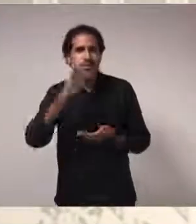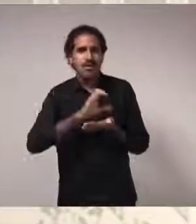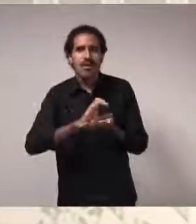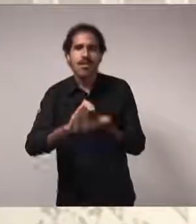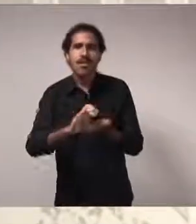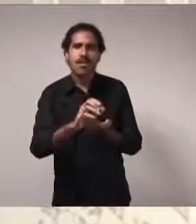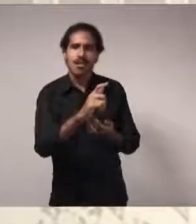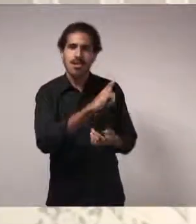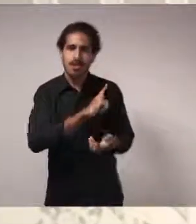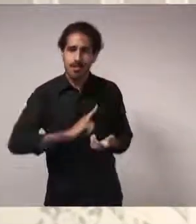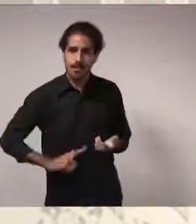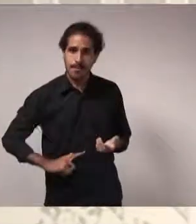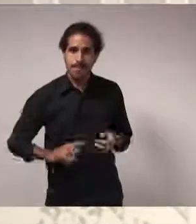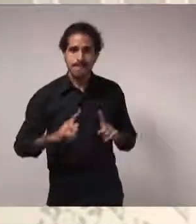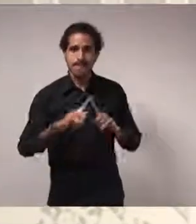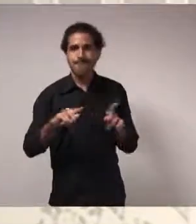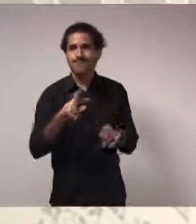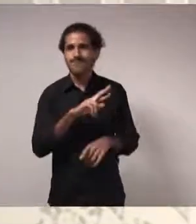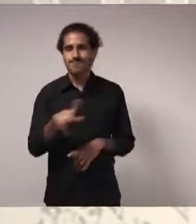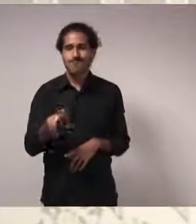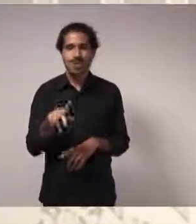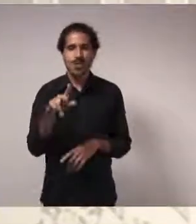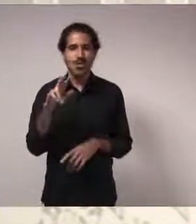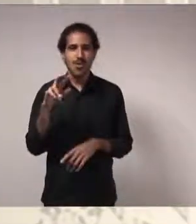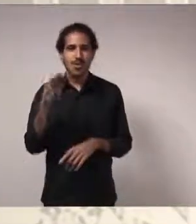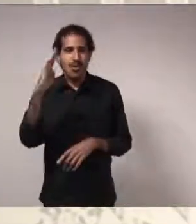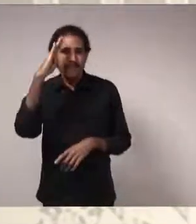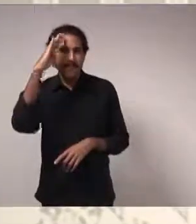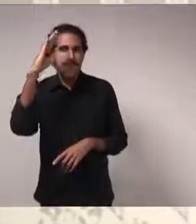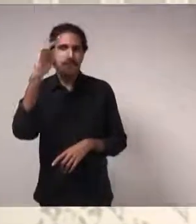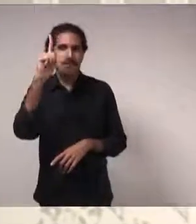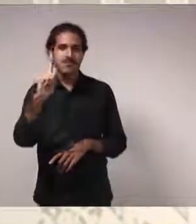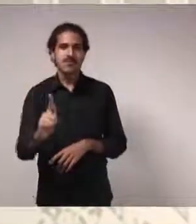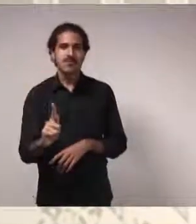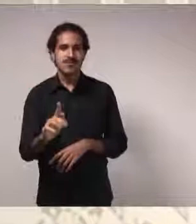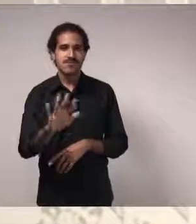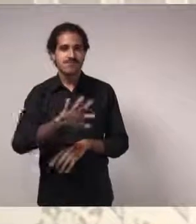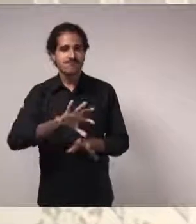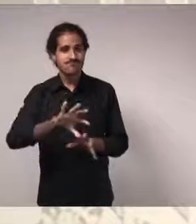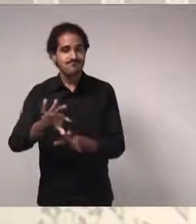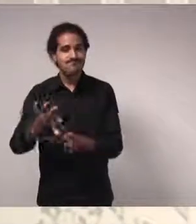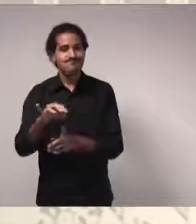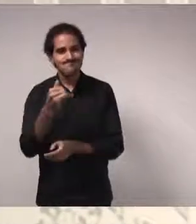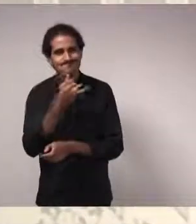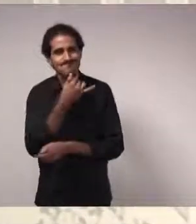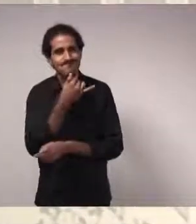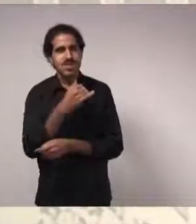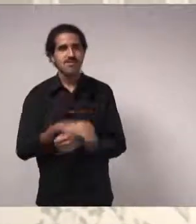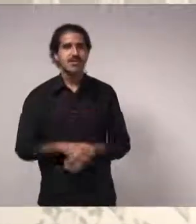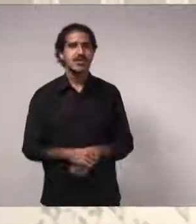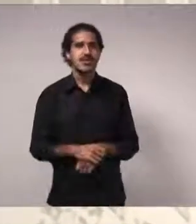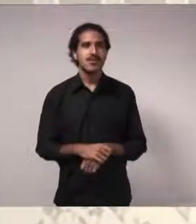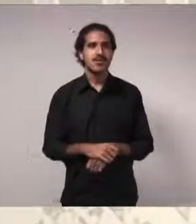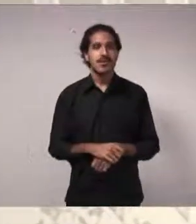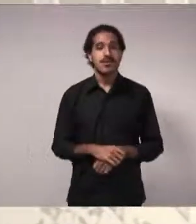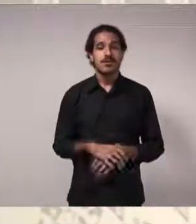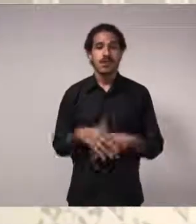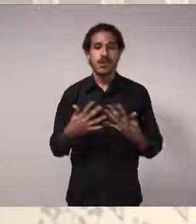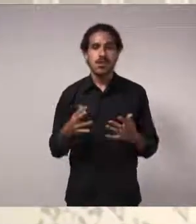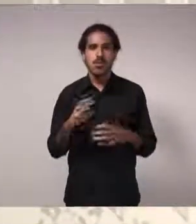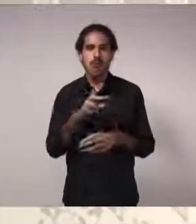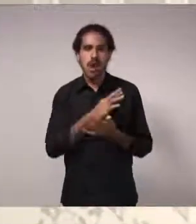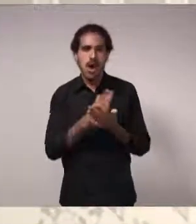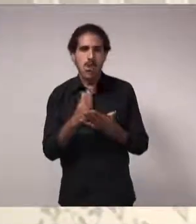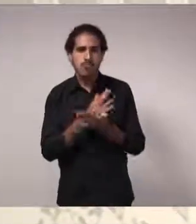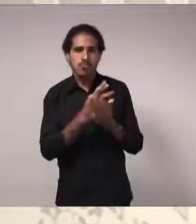recursos públicos, mas não é a prioridade, né, infelizmente. Então, só alguns dados